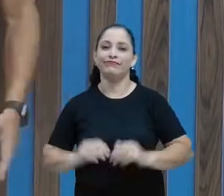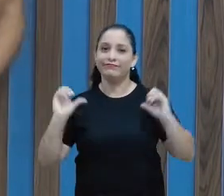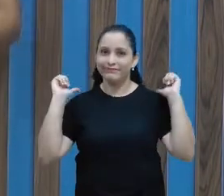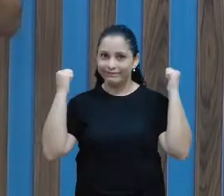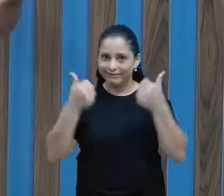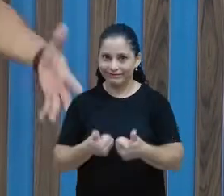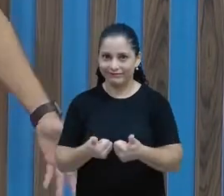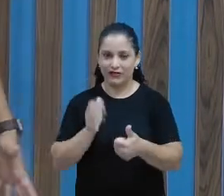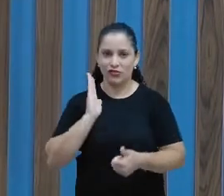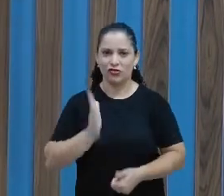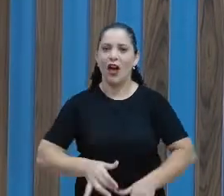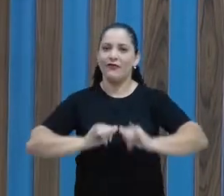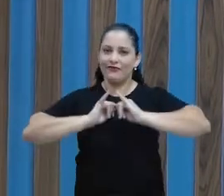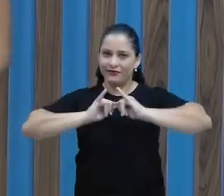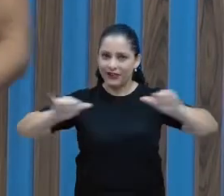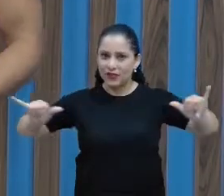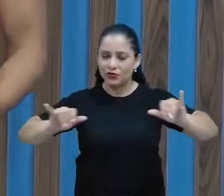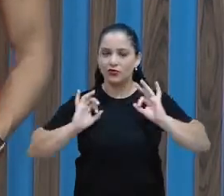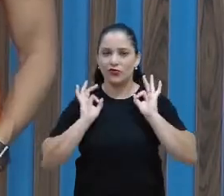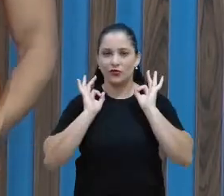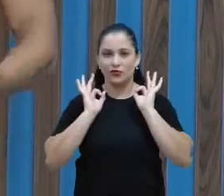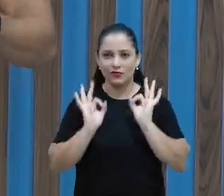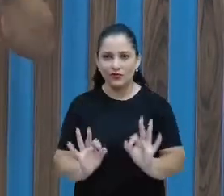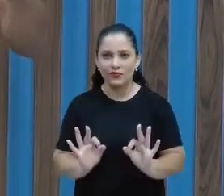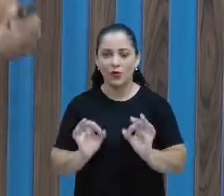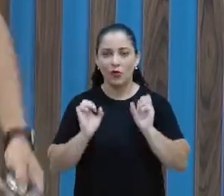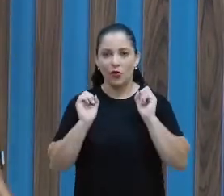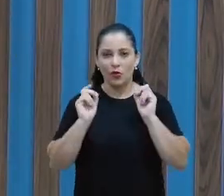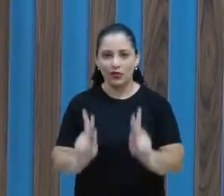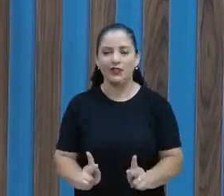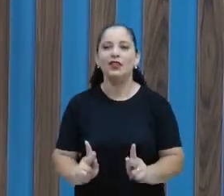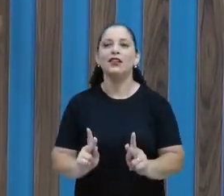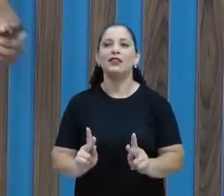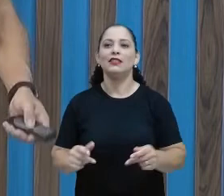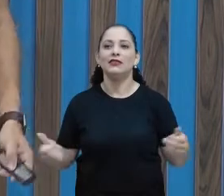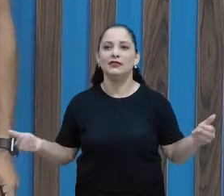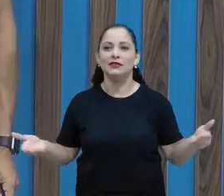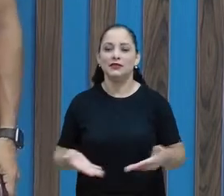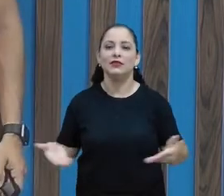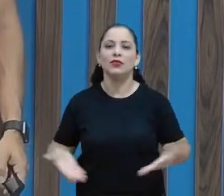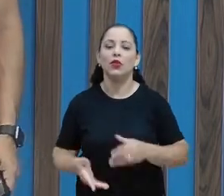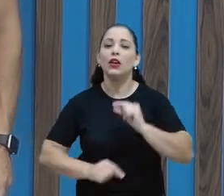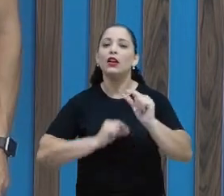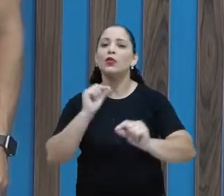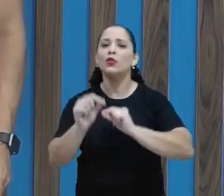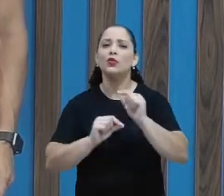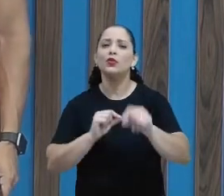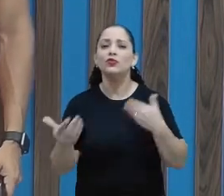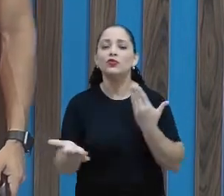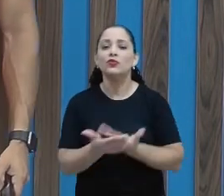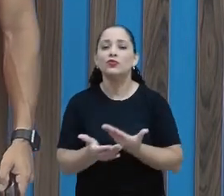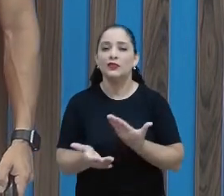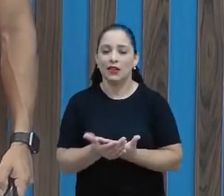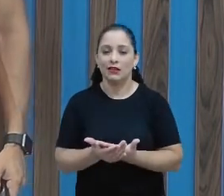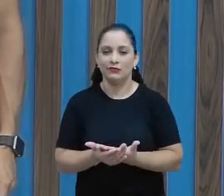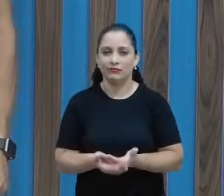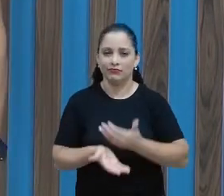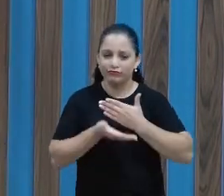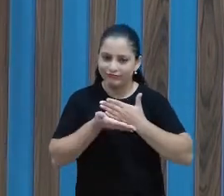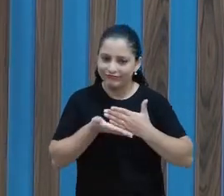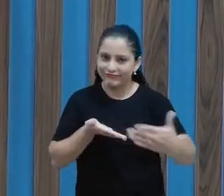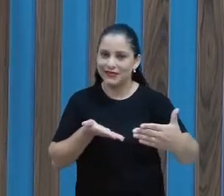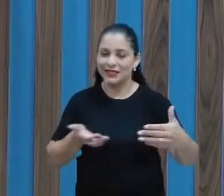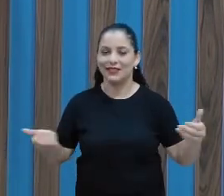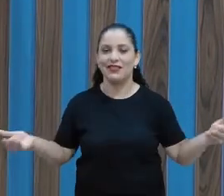de bola, os recados foram dados, tá? Introdução feita aí do que vamos trabalhar hoje. Vamos dar início à nossa